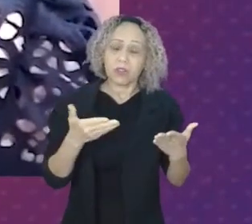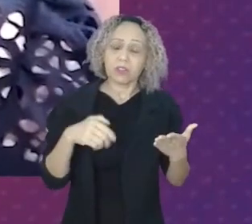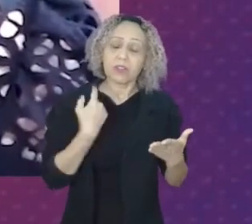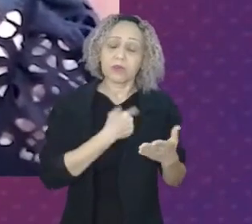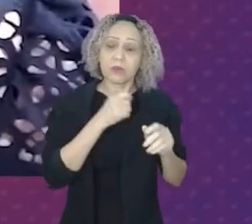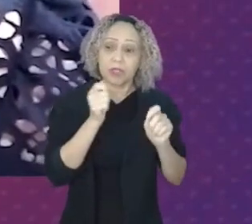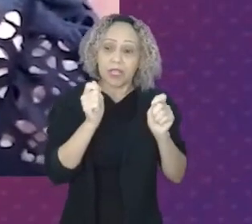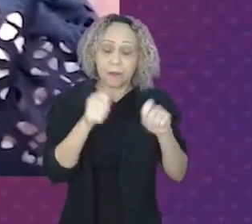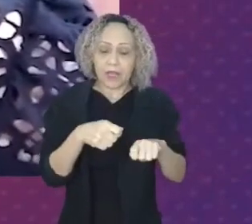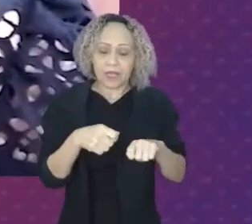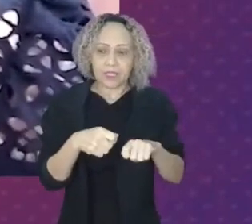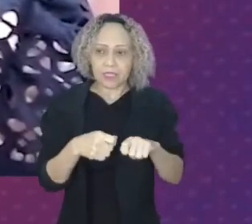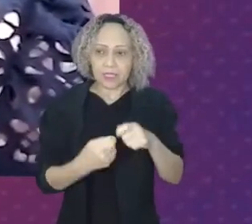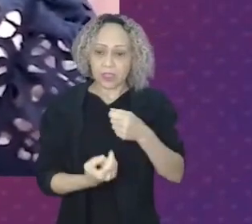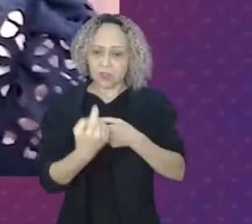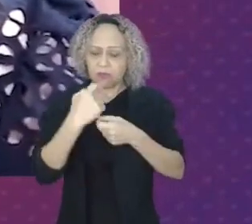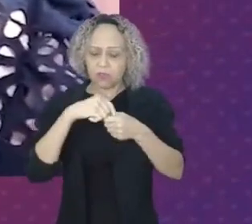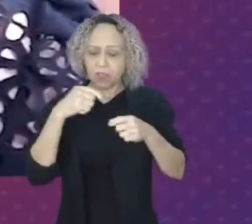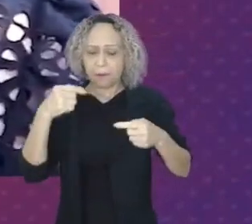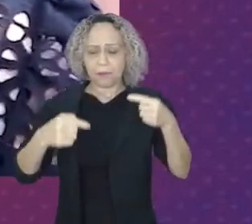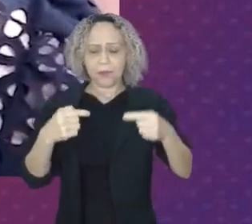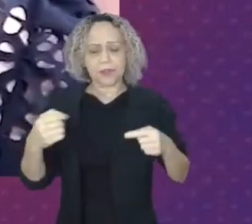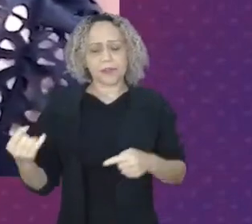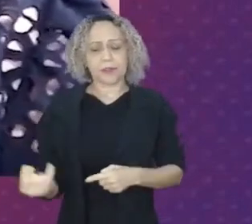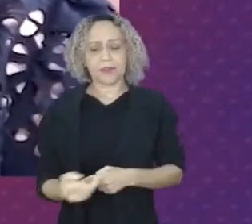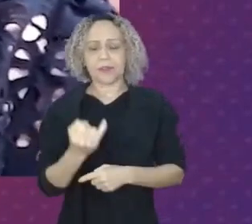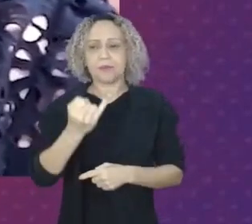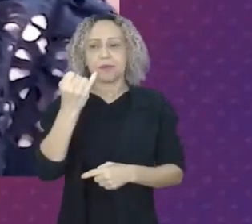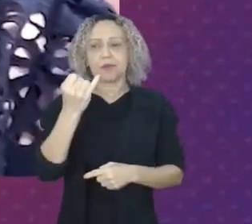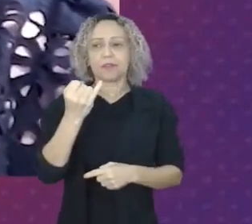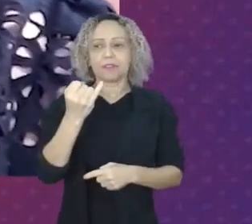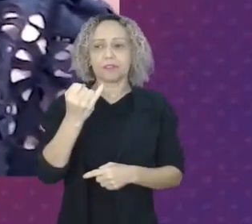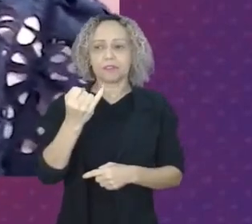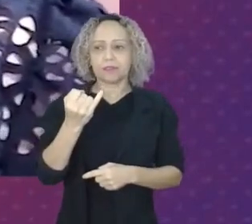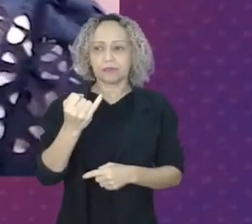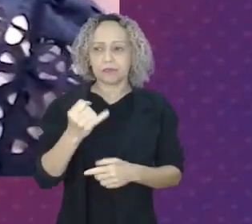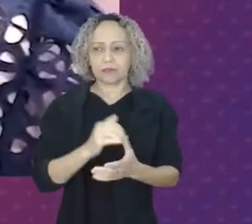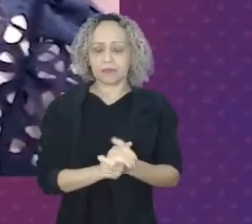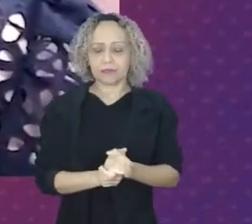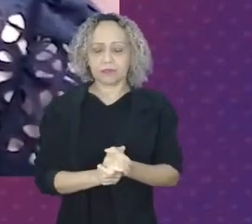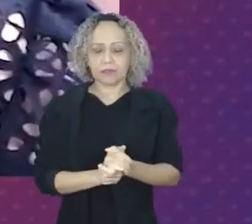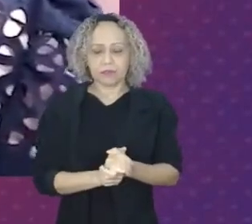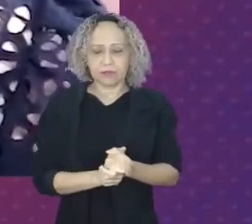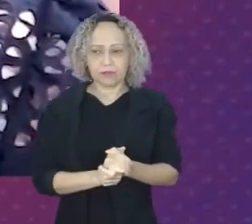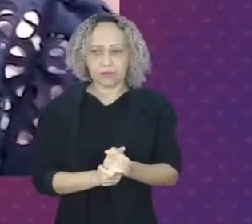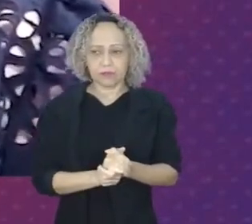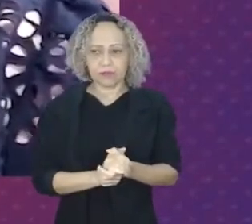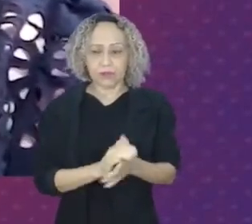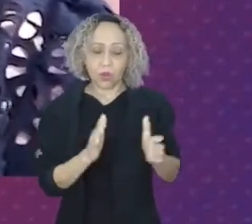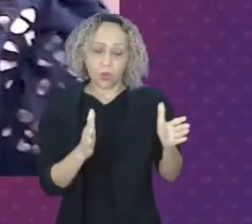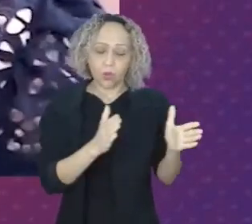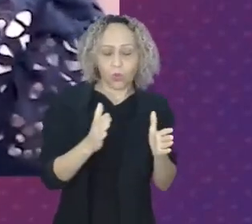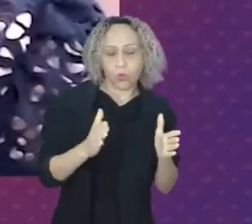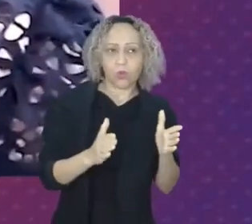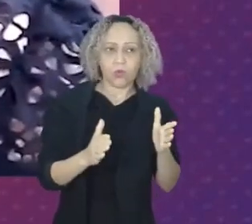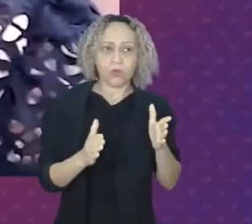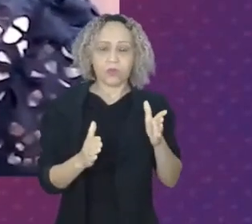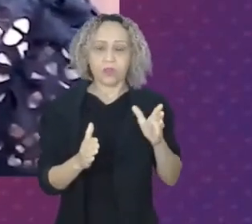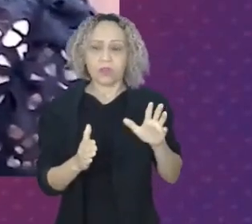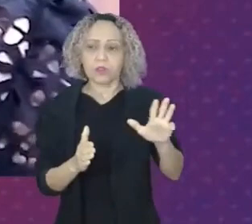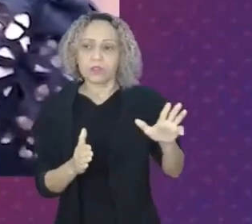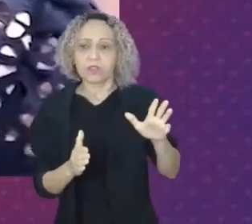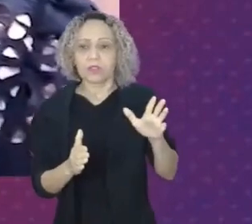de retomar políticas importantes e estratégicas que ao longo dos mandatos Lula e Dilma demos conta